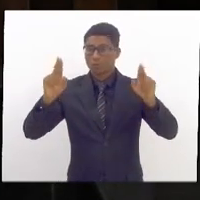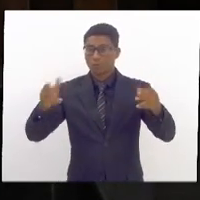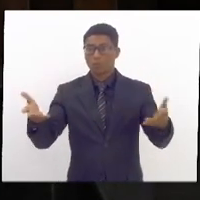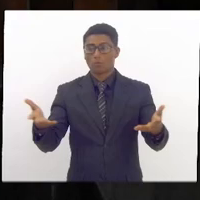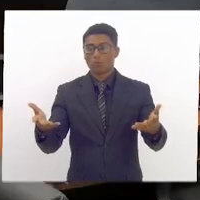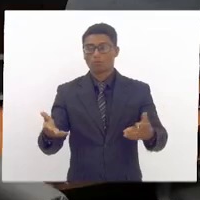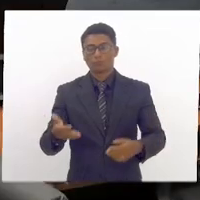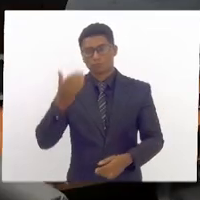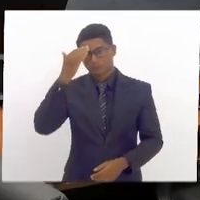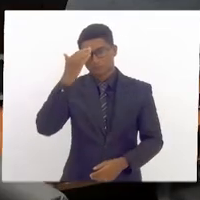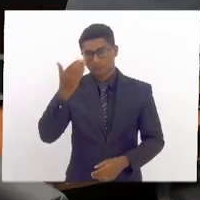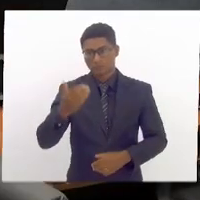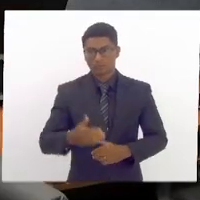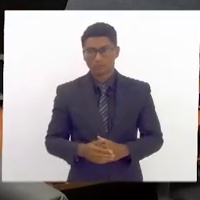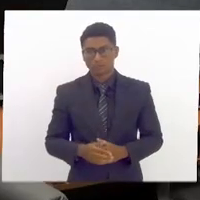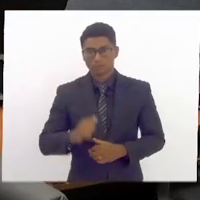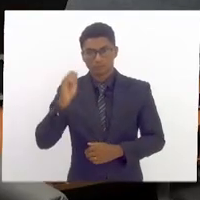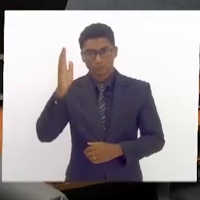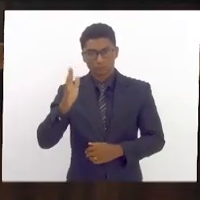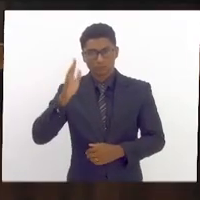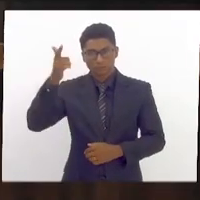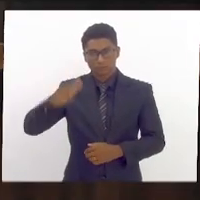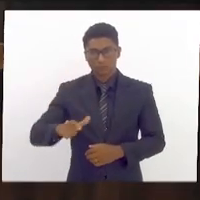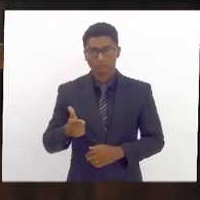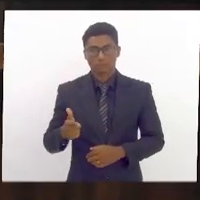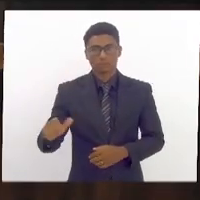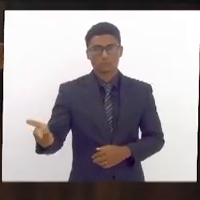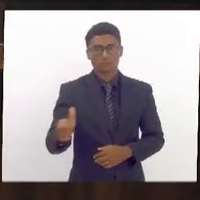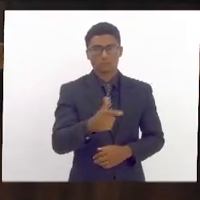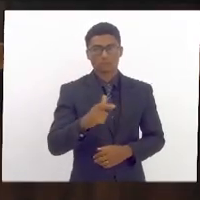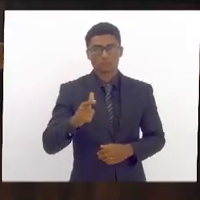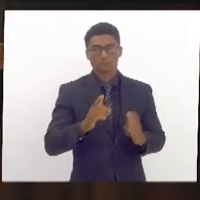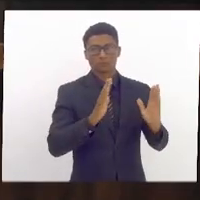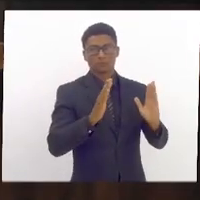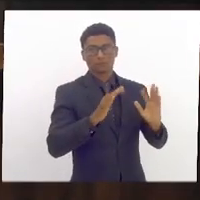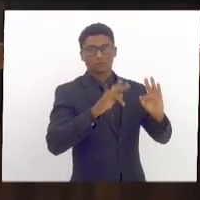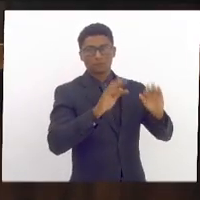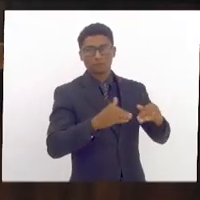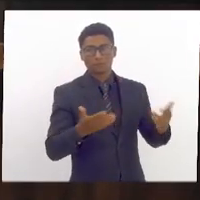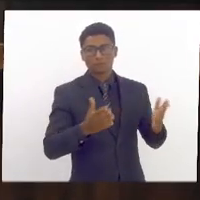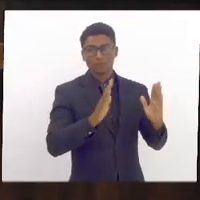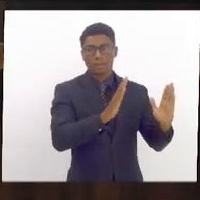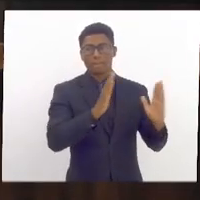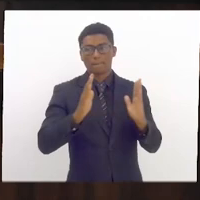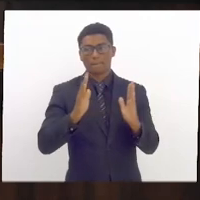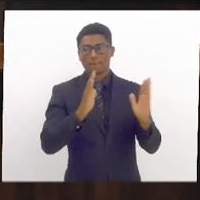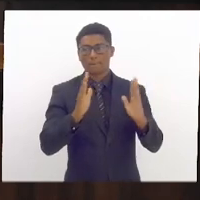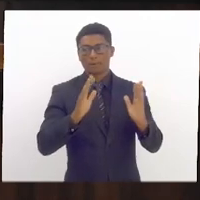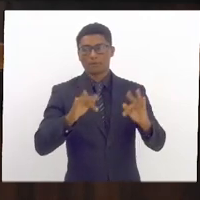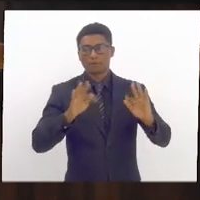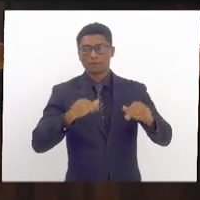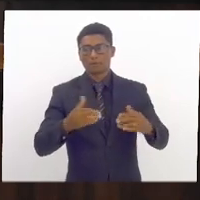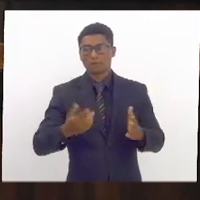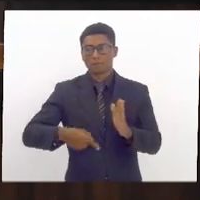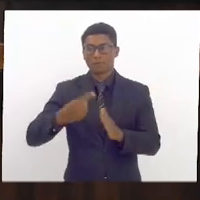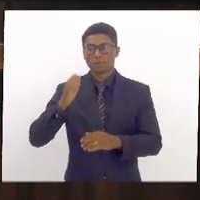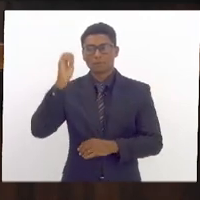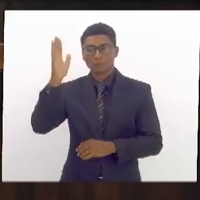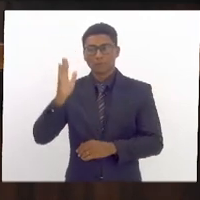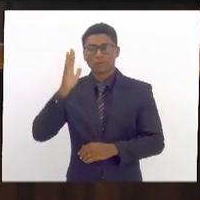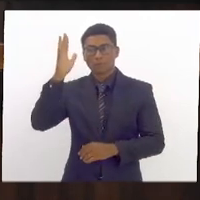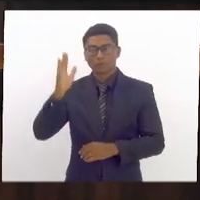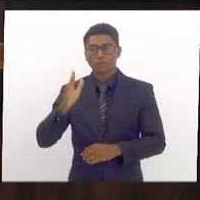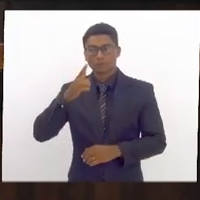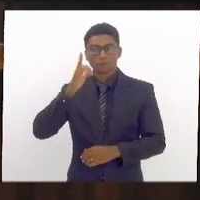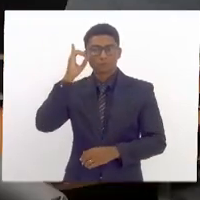senhor presidente. Não havendo mais oradores inscritos, encerramos a ordem do dia e passamos ao expediente final. O primeiro orador inscrito é o deputado